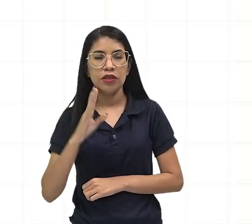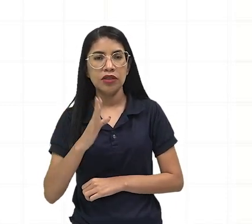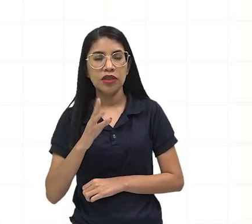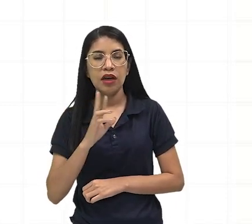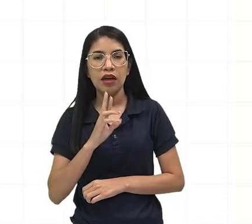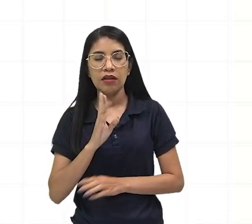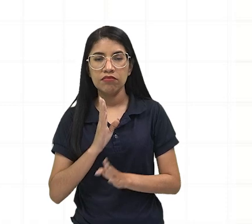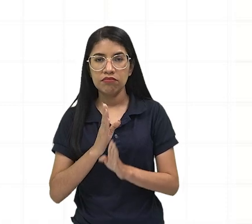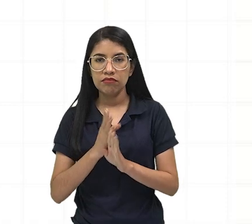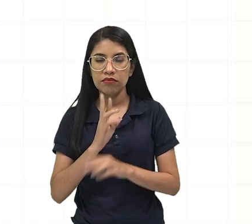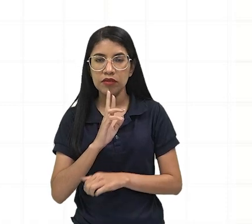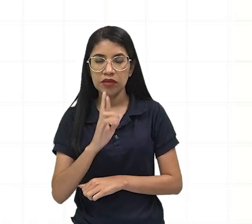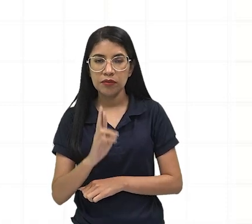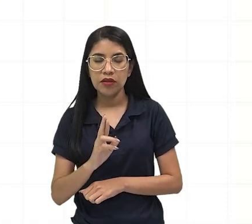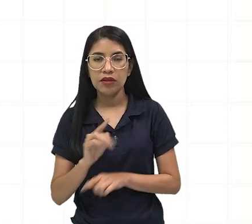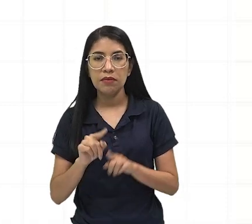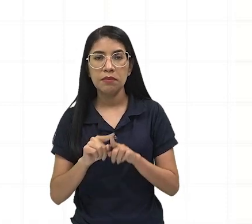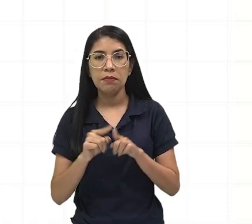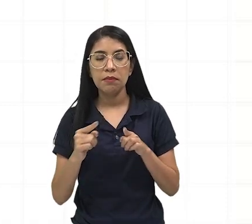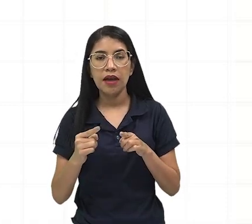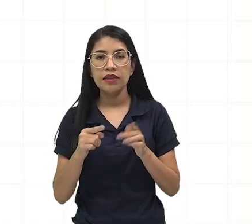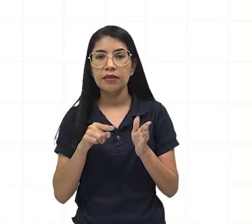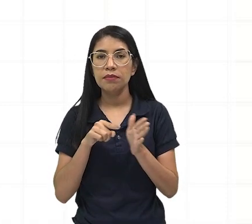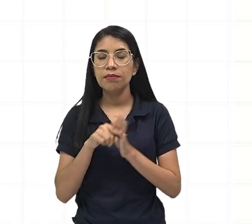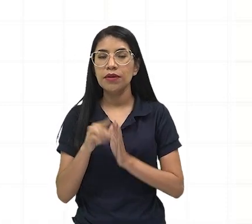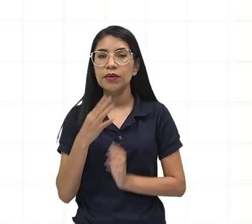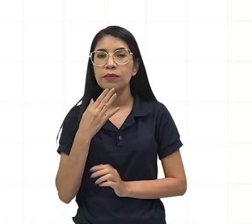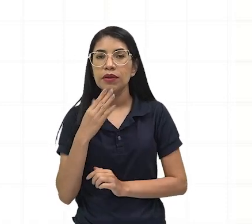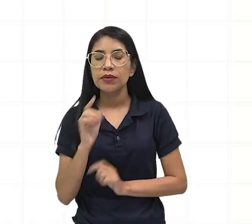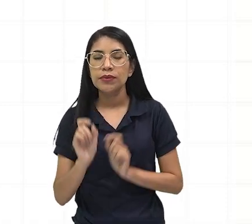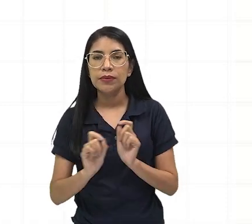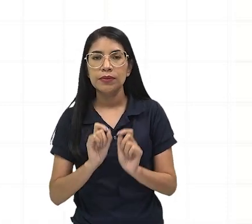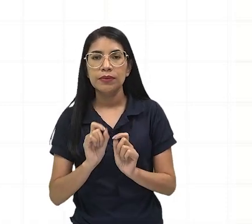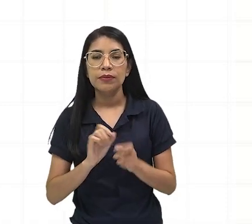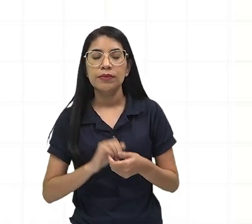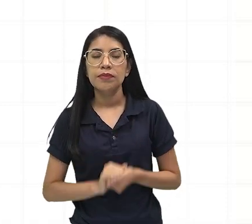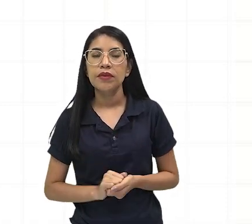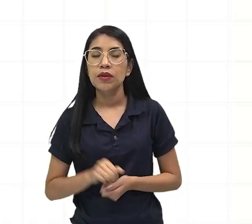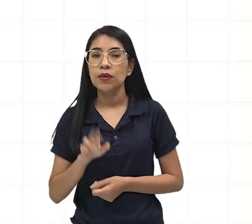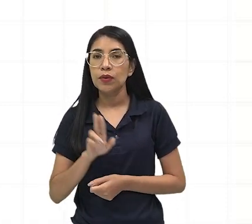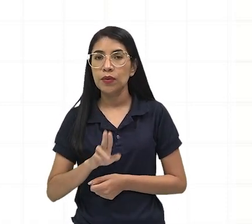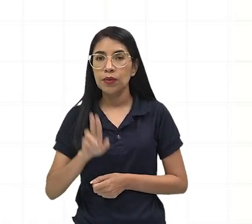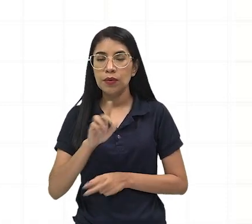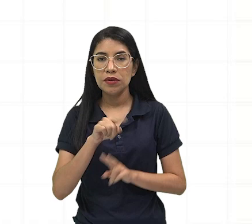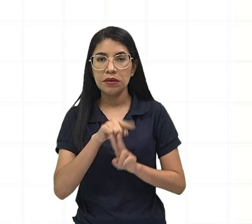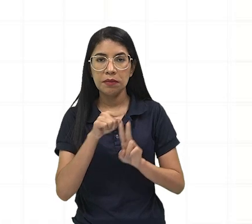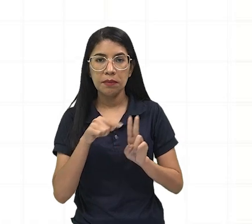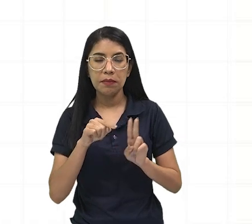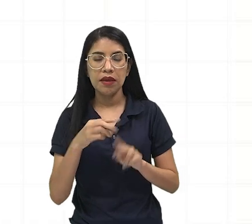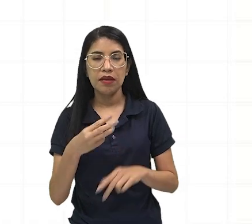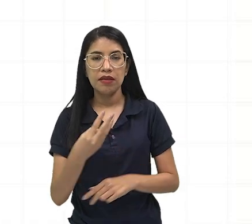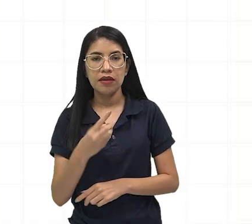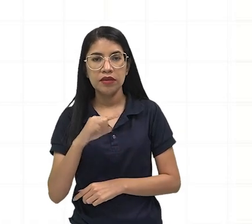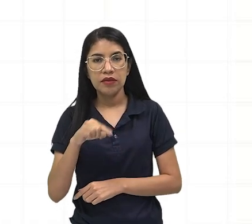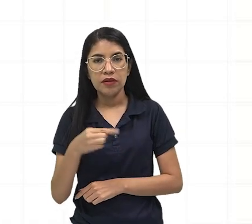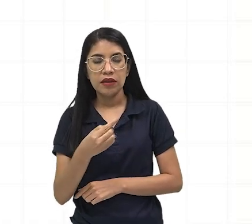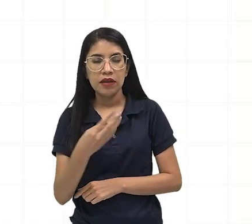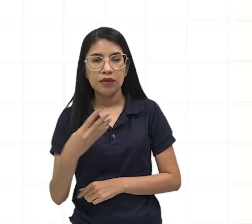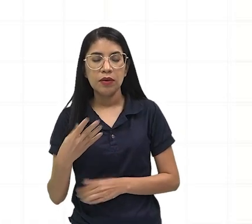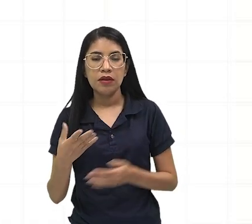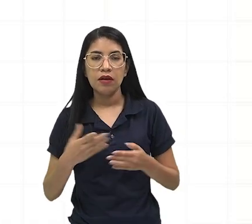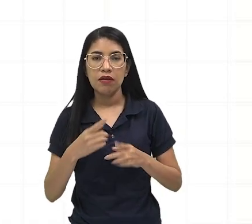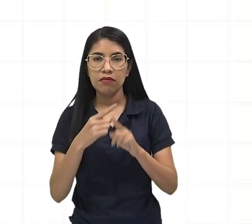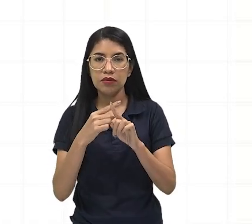resposta. Mas, o que está pedindo aqui, ó? Considere π igual a 3,14. Então, vamos